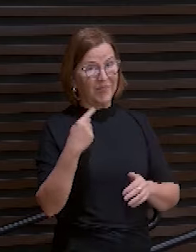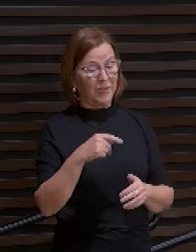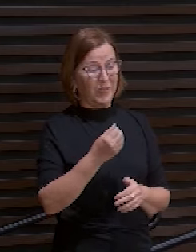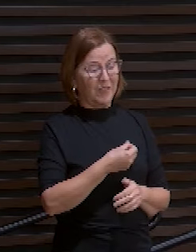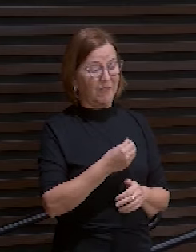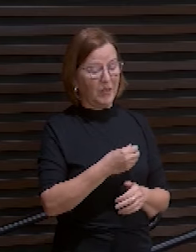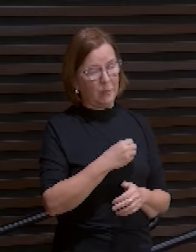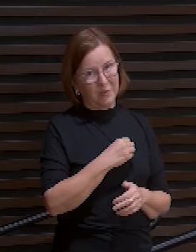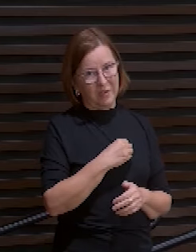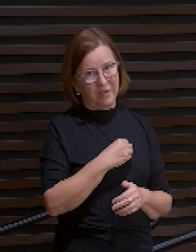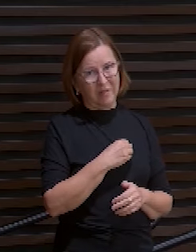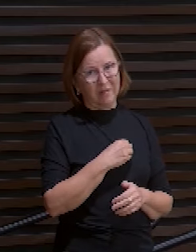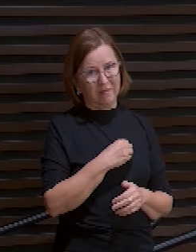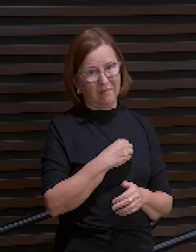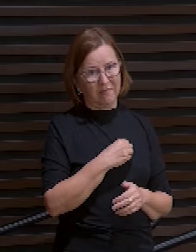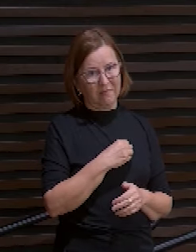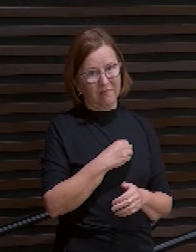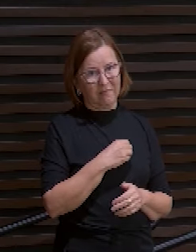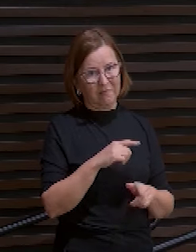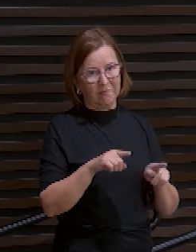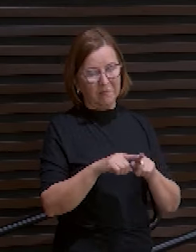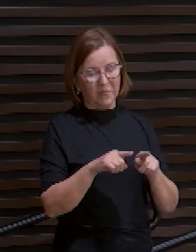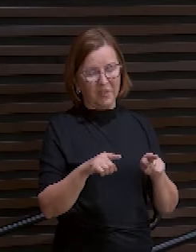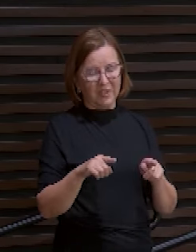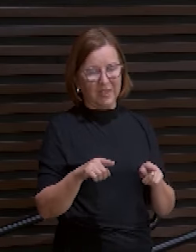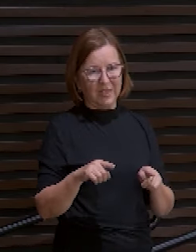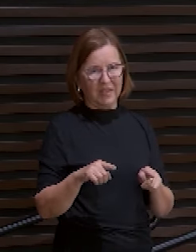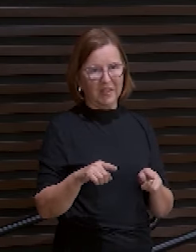Pois nada mais do que isso é propriedade